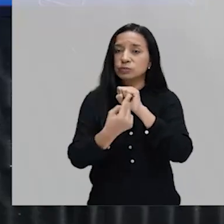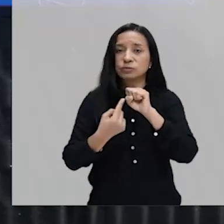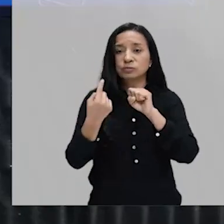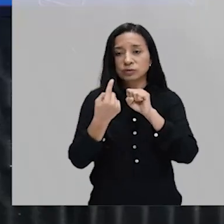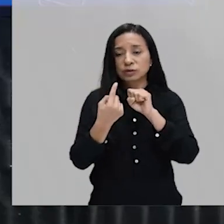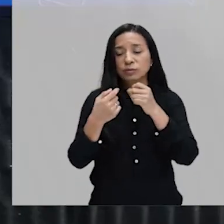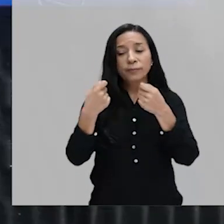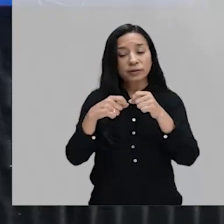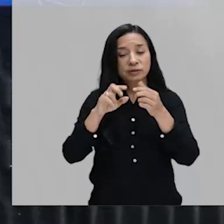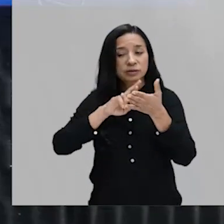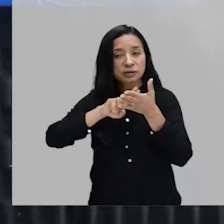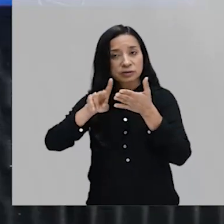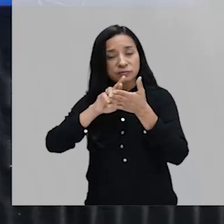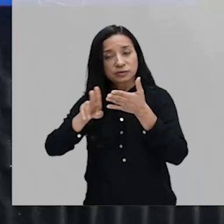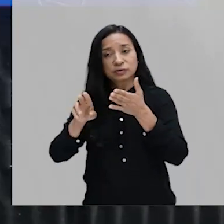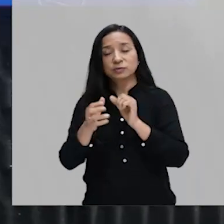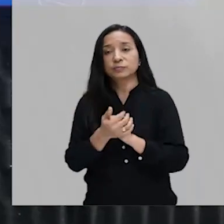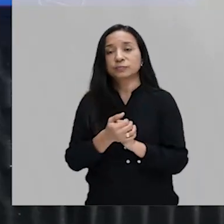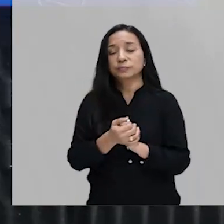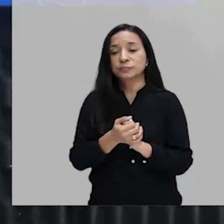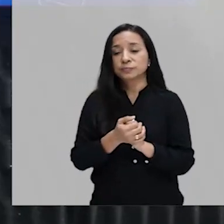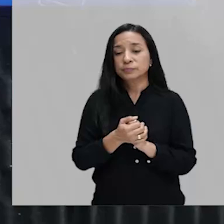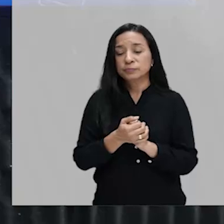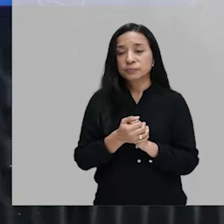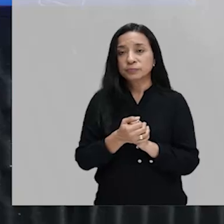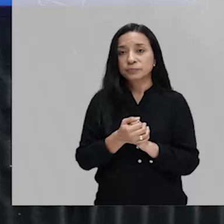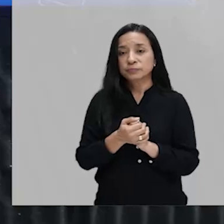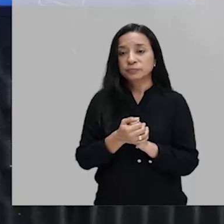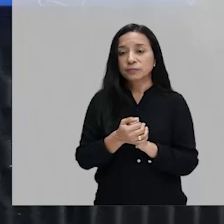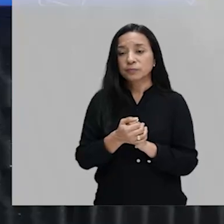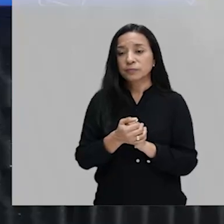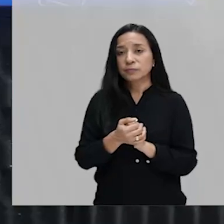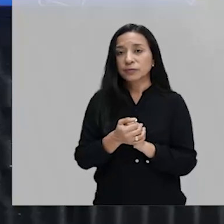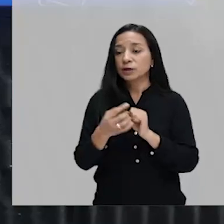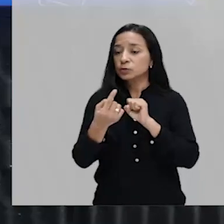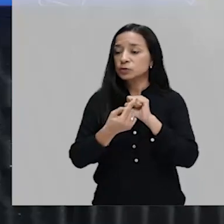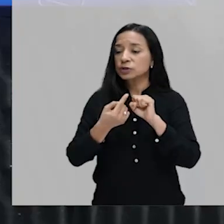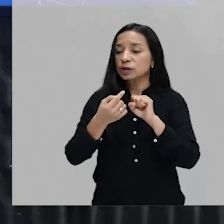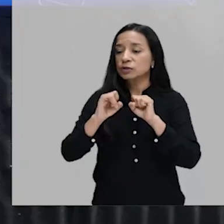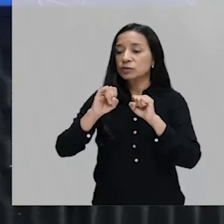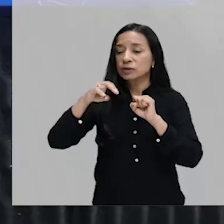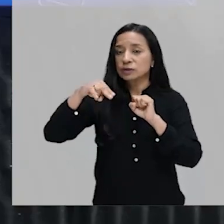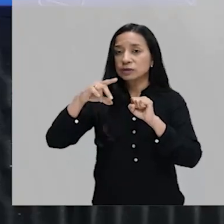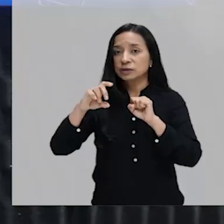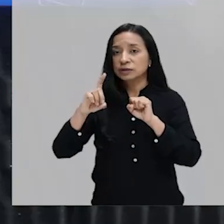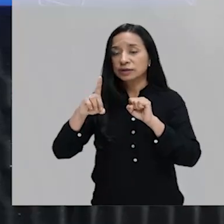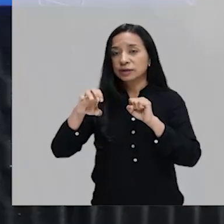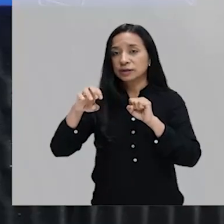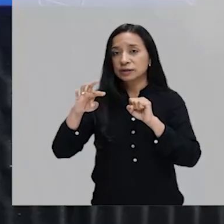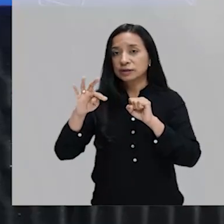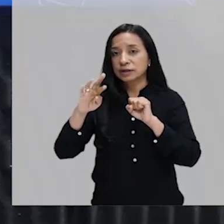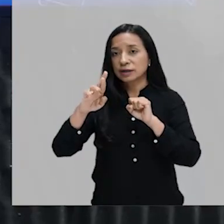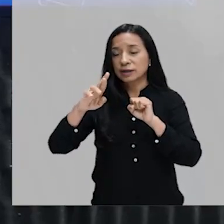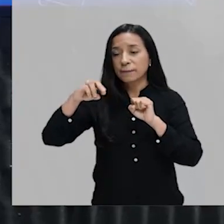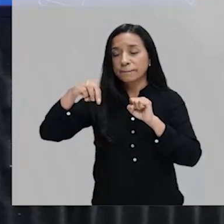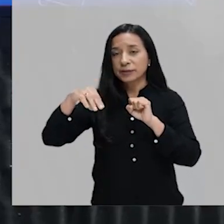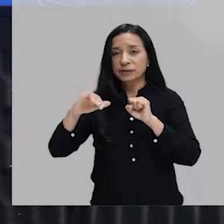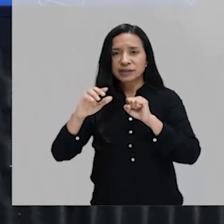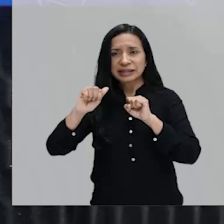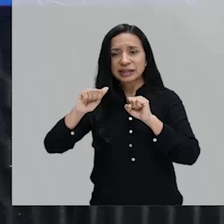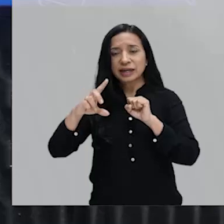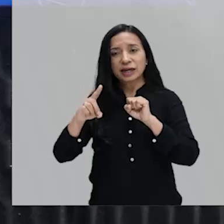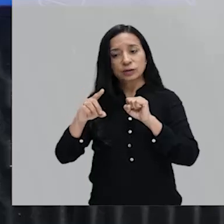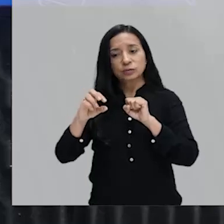confundam sujeito oculto com sujeito indeterminado. Indeterminado é quando eu realmente não posso ou não quero determinar.